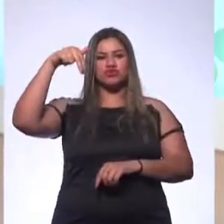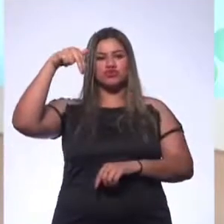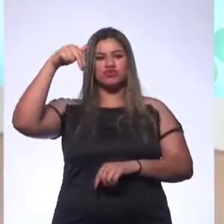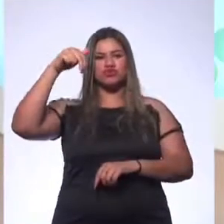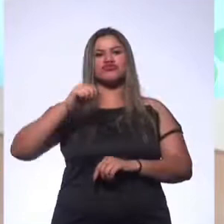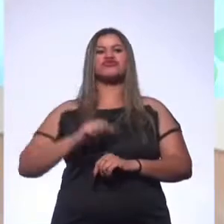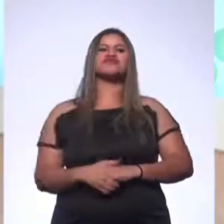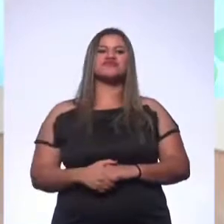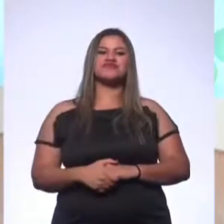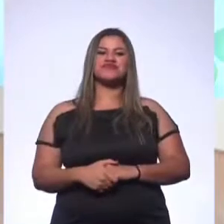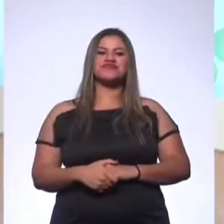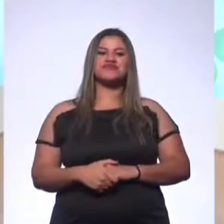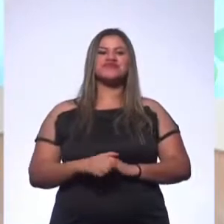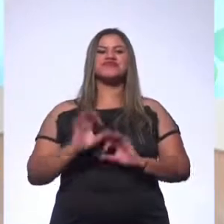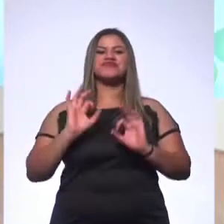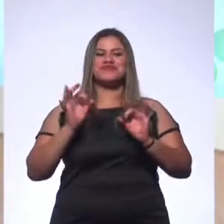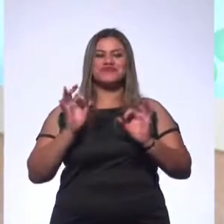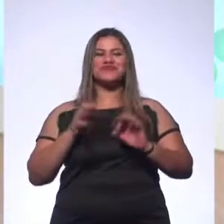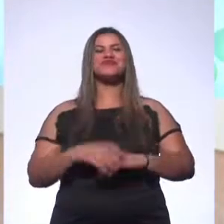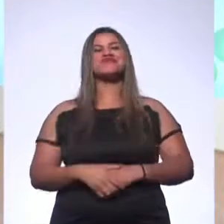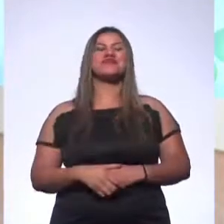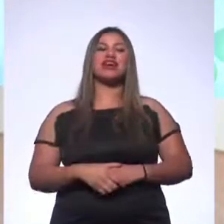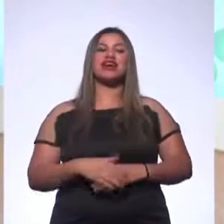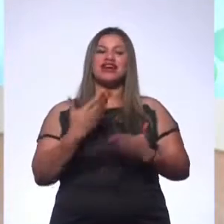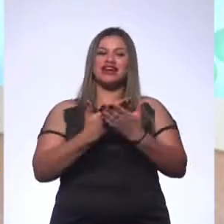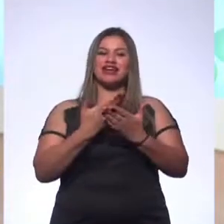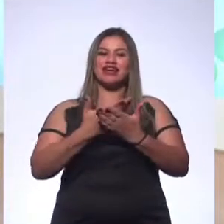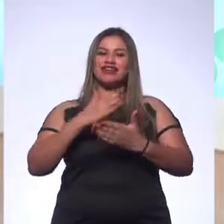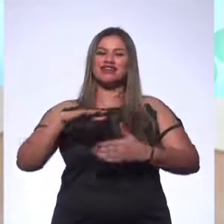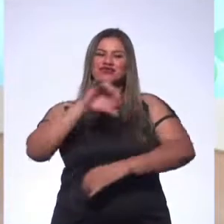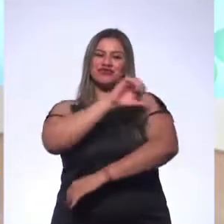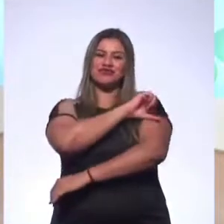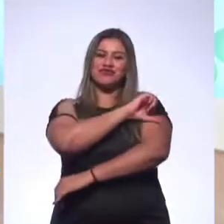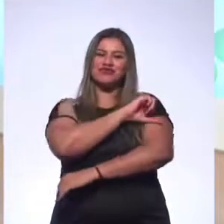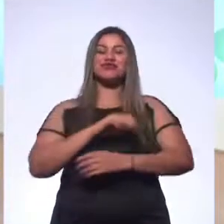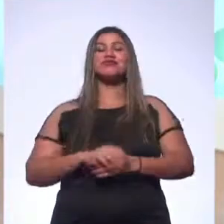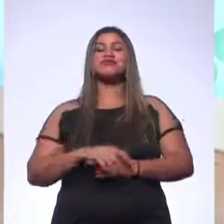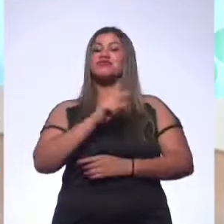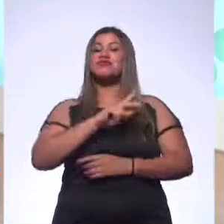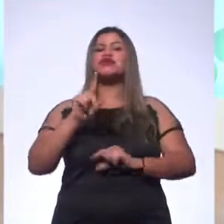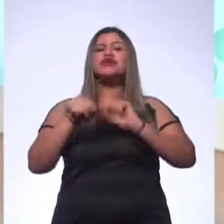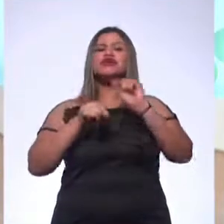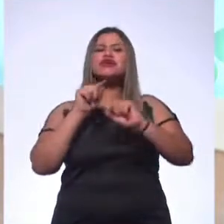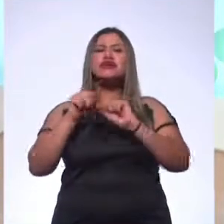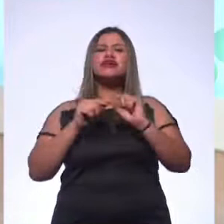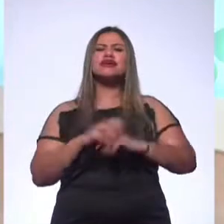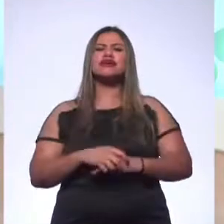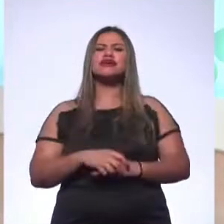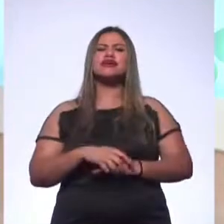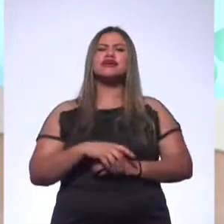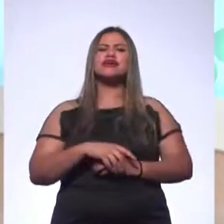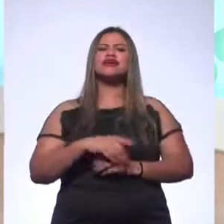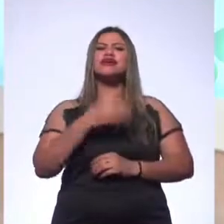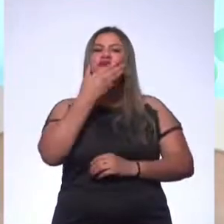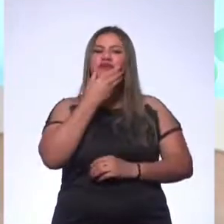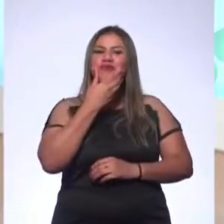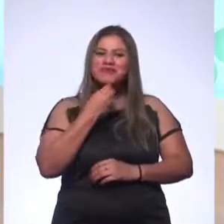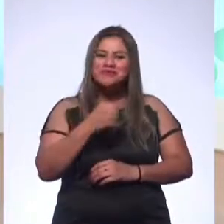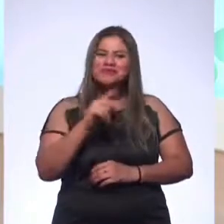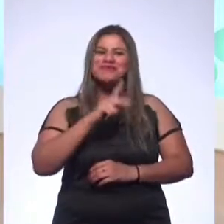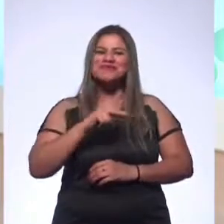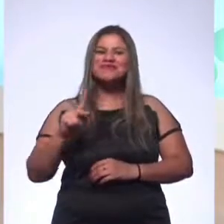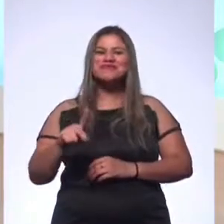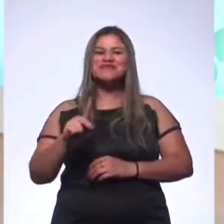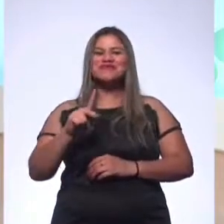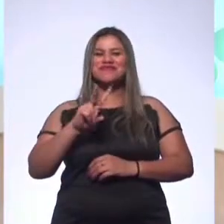Guarulhos, Zona Norte. Isso, você é aluna do 9º ano. Sim. Qual o nome da sua professora? É professor. Professor? É